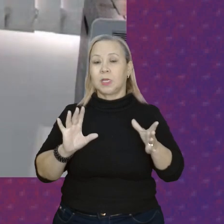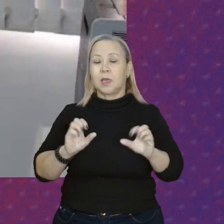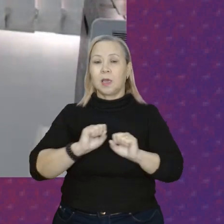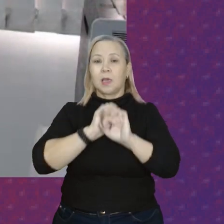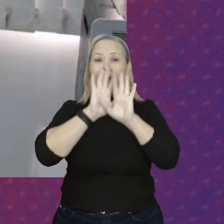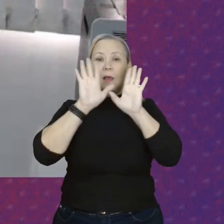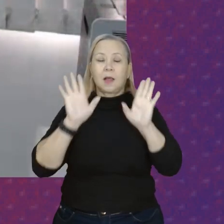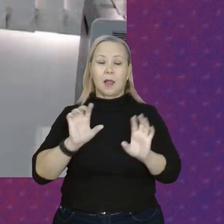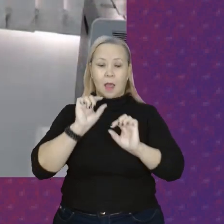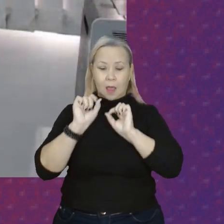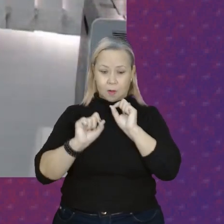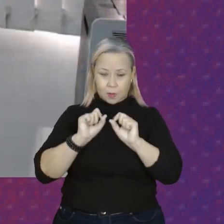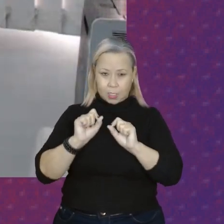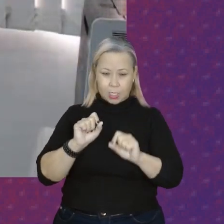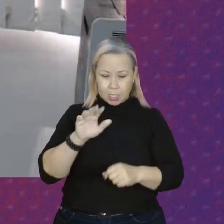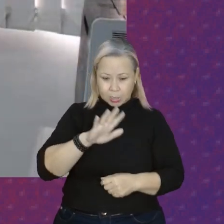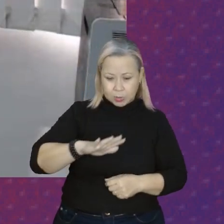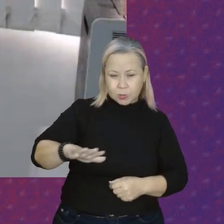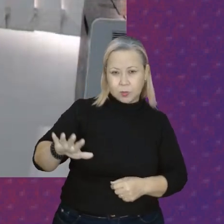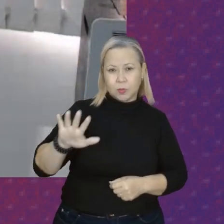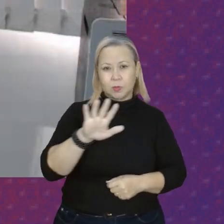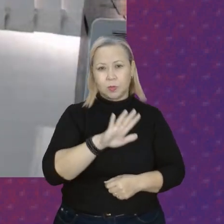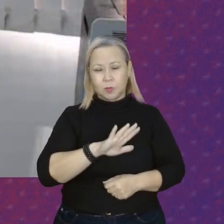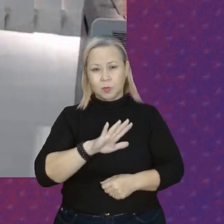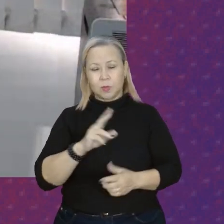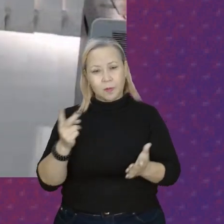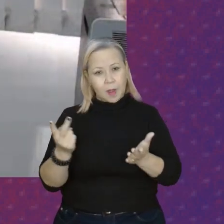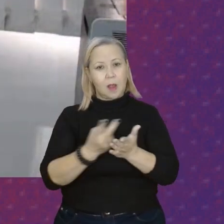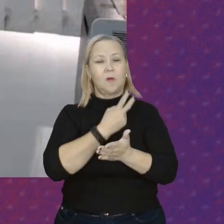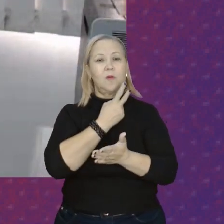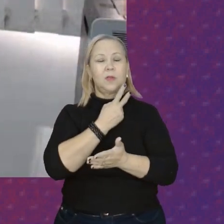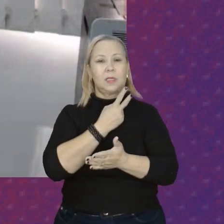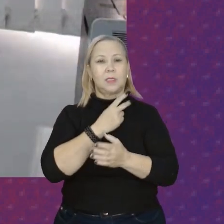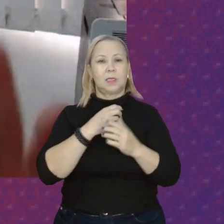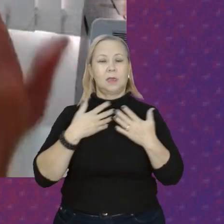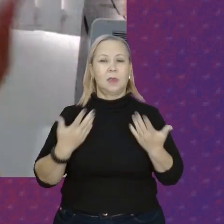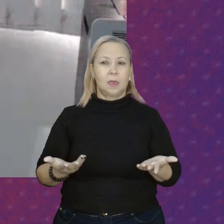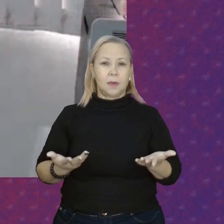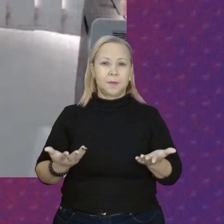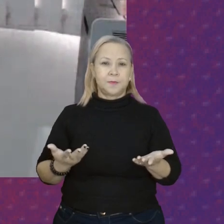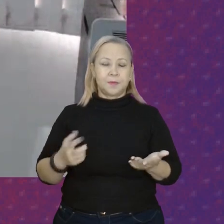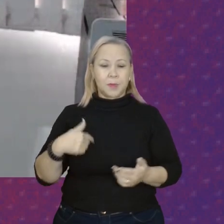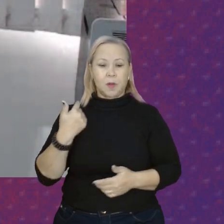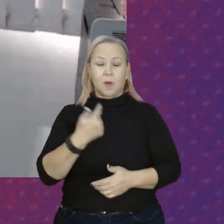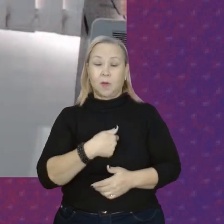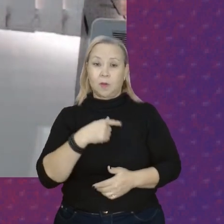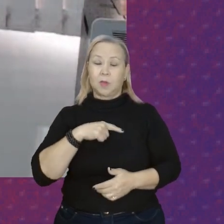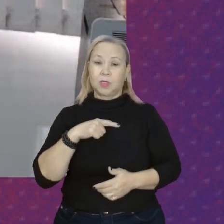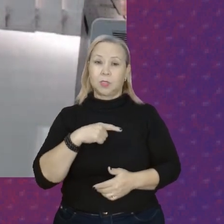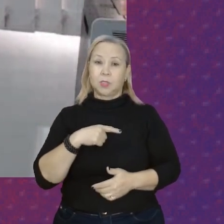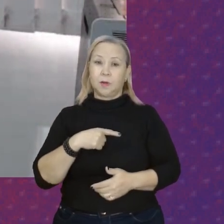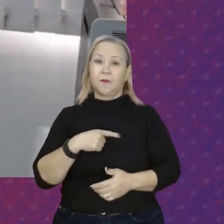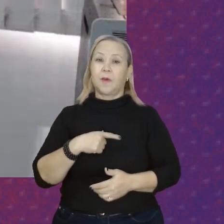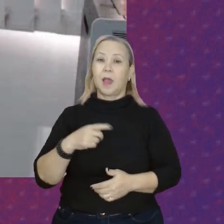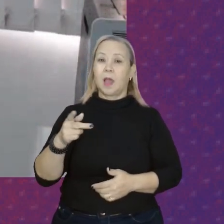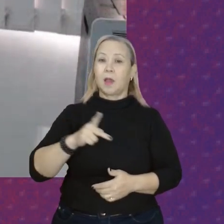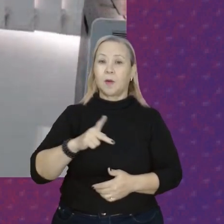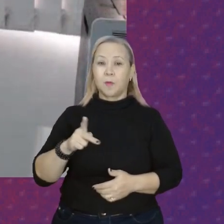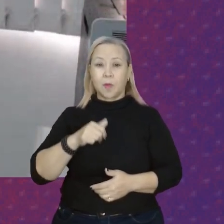que isso tudo só vai acontecer quando nós tivermos, por exemplo,